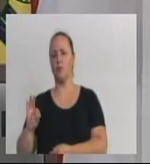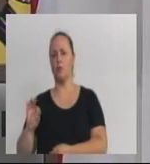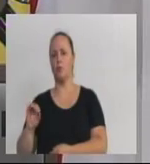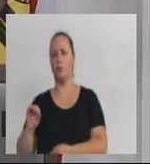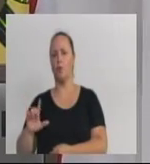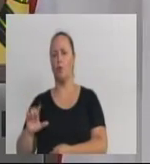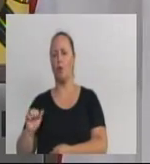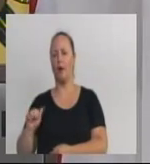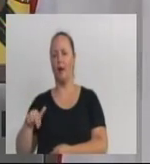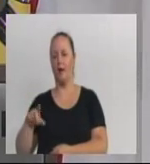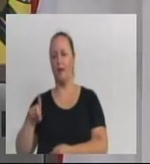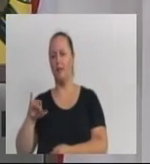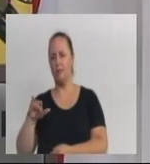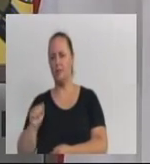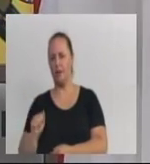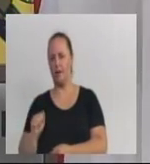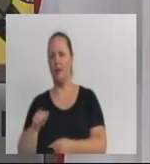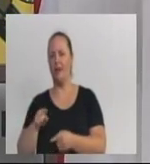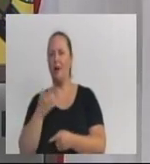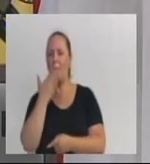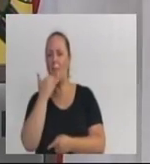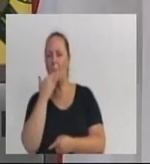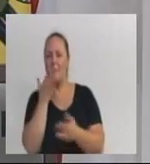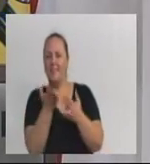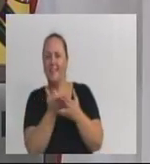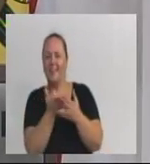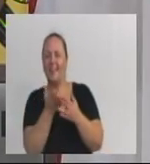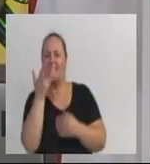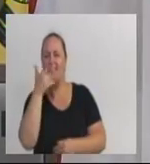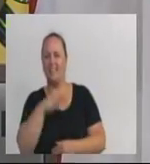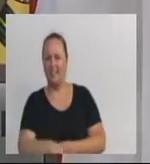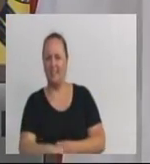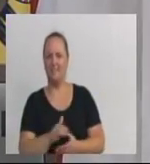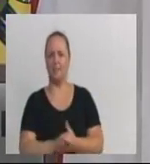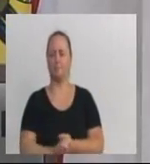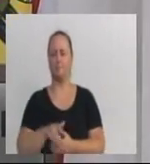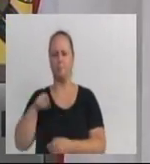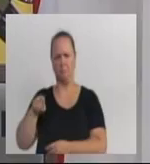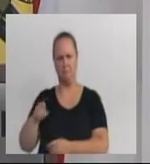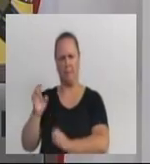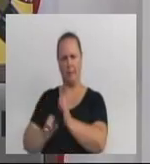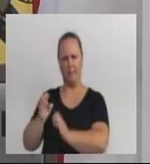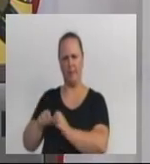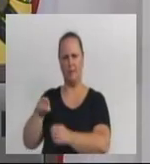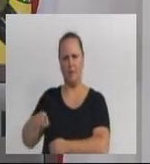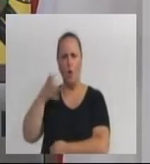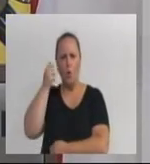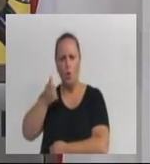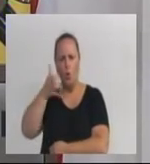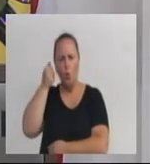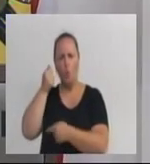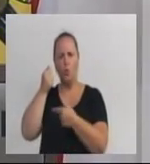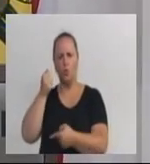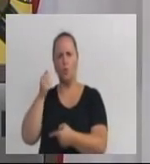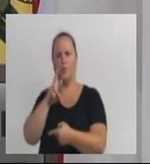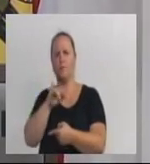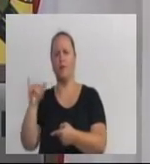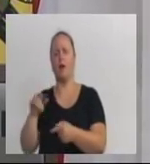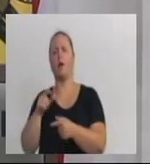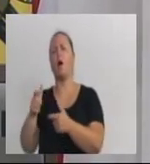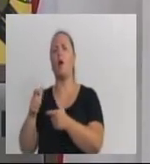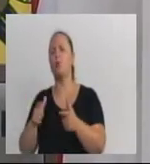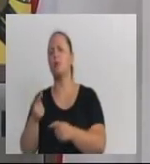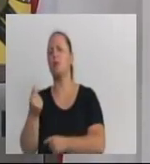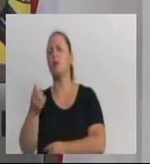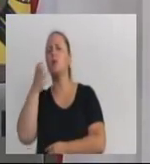de Blumenau com a merenda. Todo o lucro, todo o patrimônio da Risotolândia é deslocado para o município de Curitiba ou